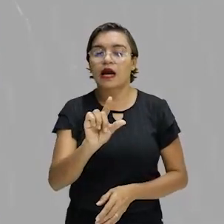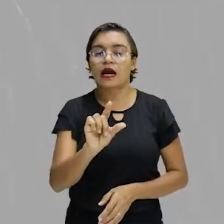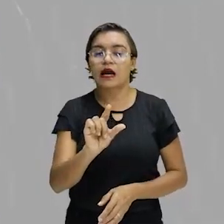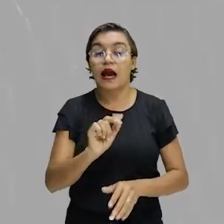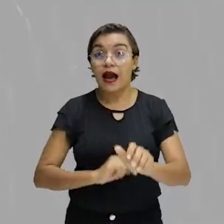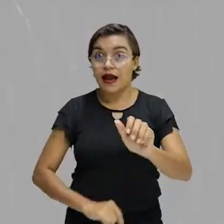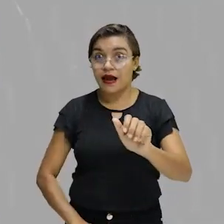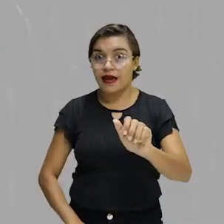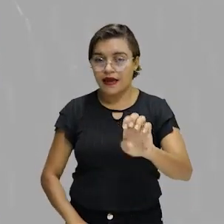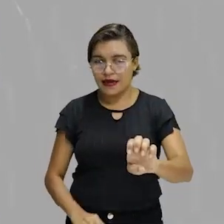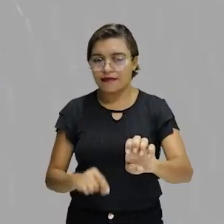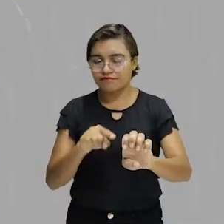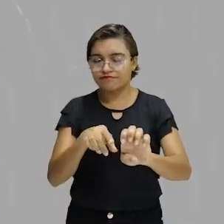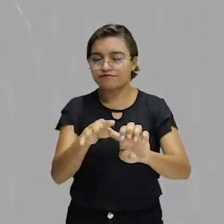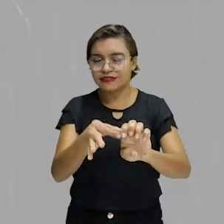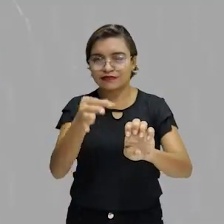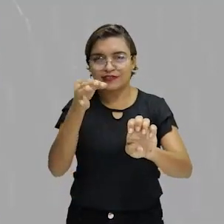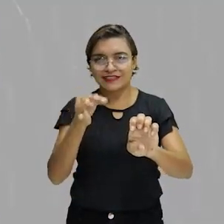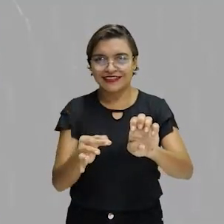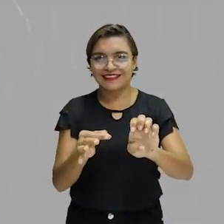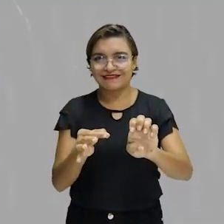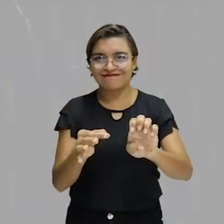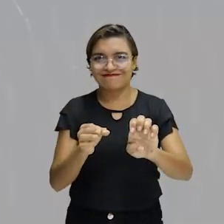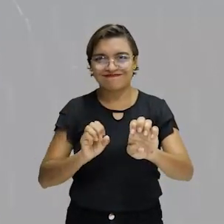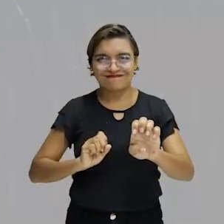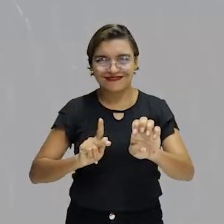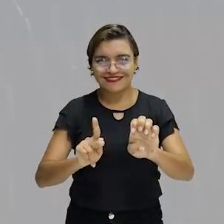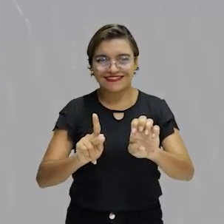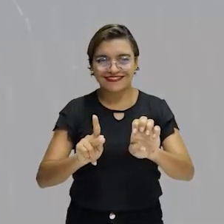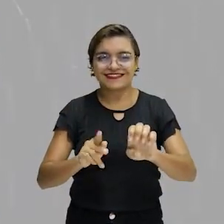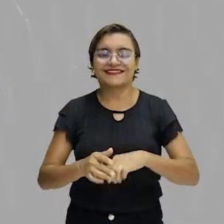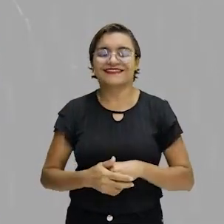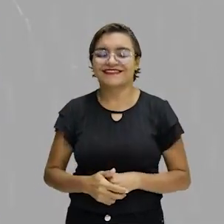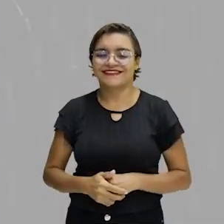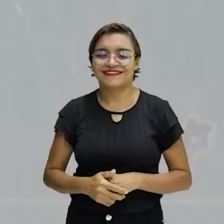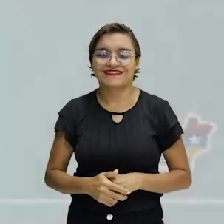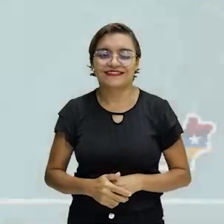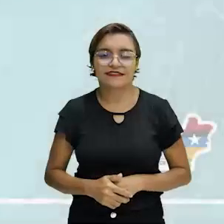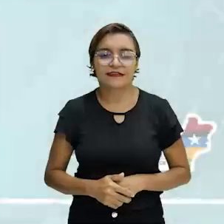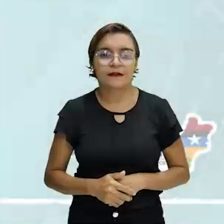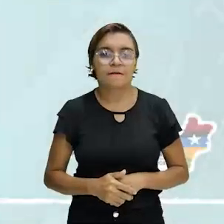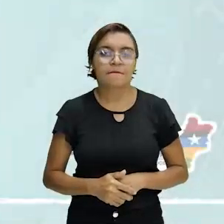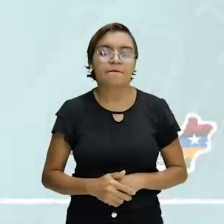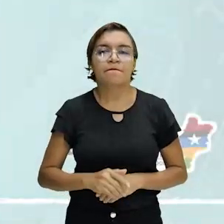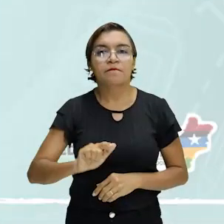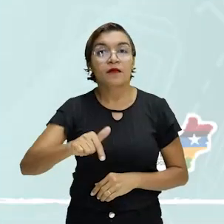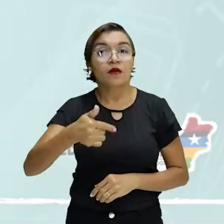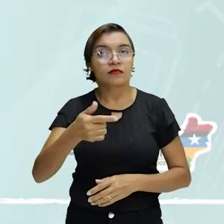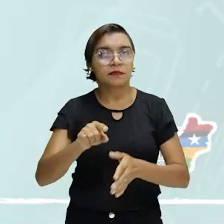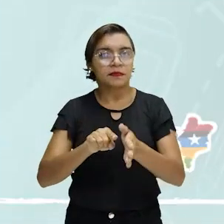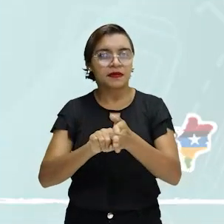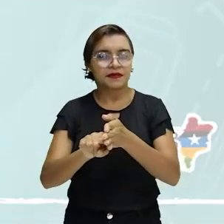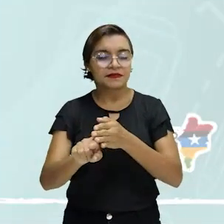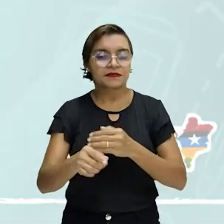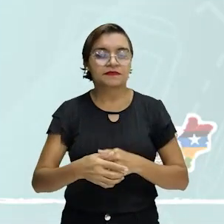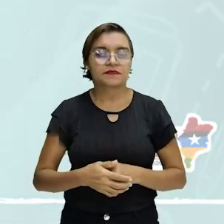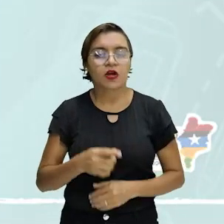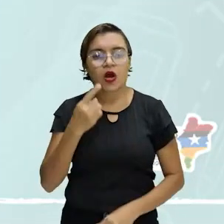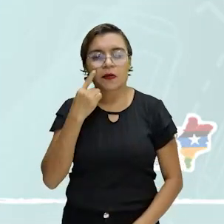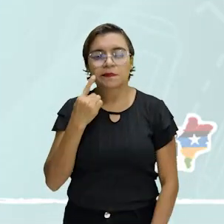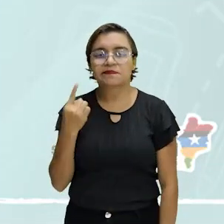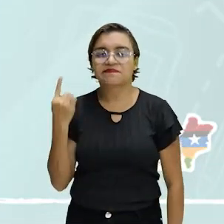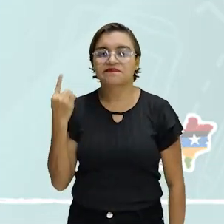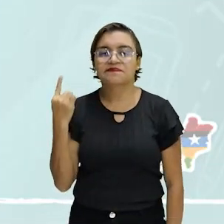a letra e show então vamos lá próxima questão o Bromado de